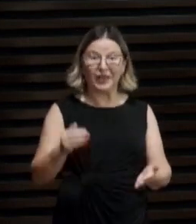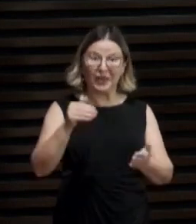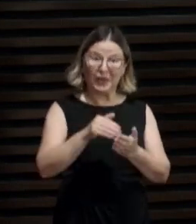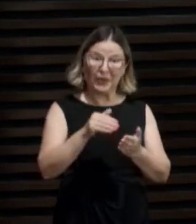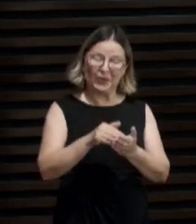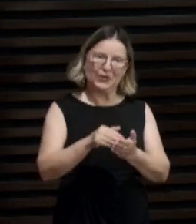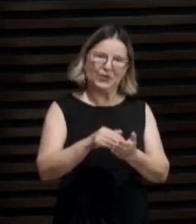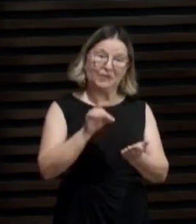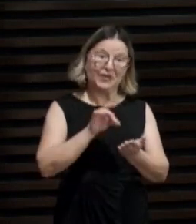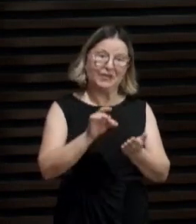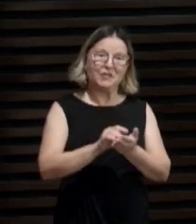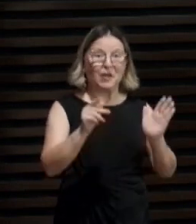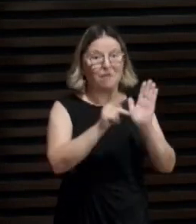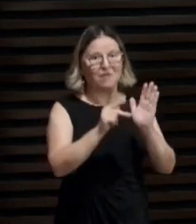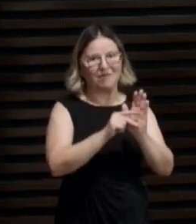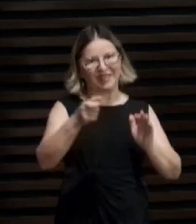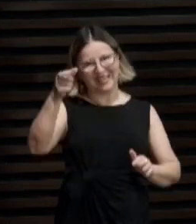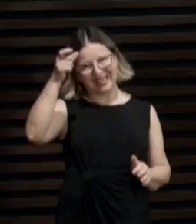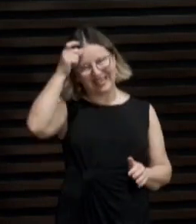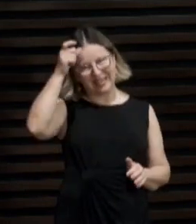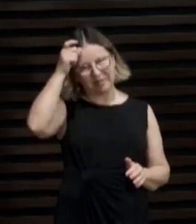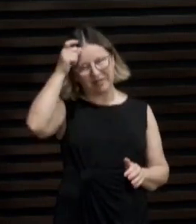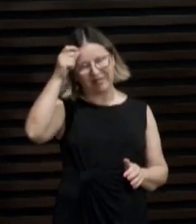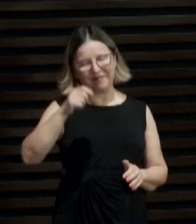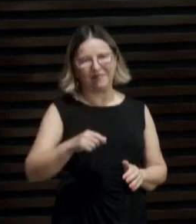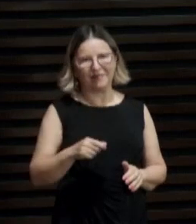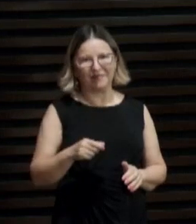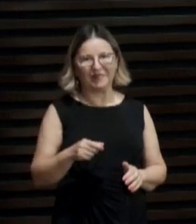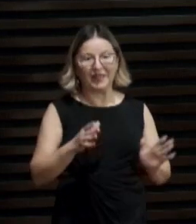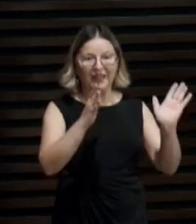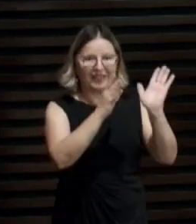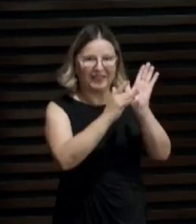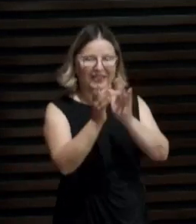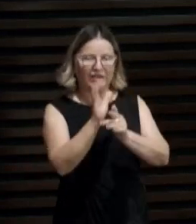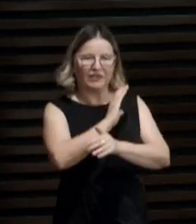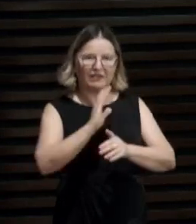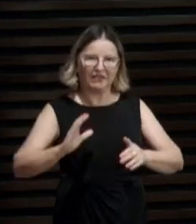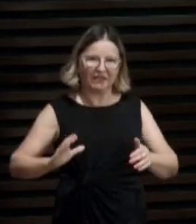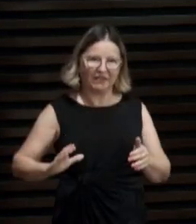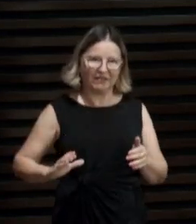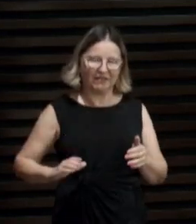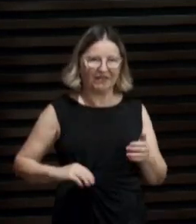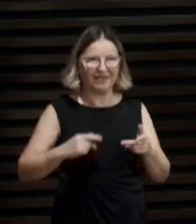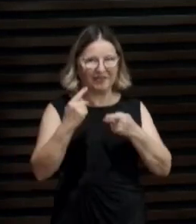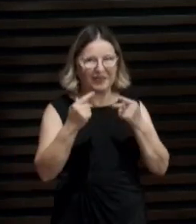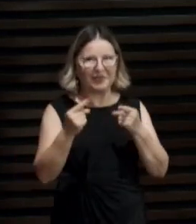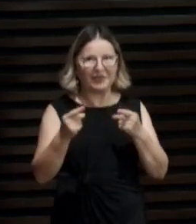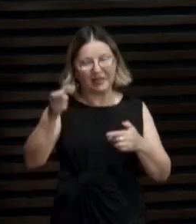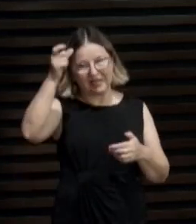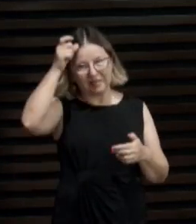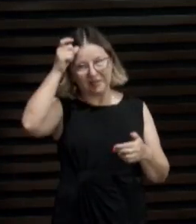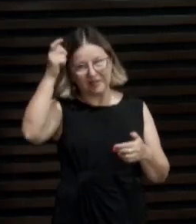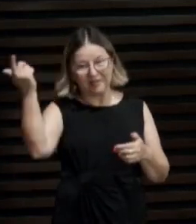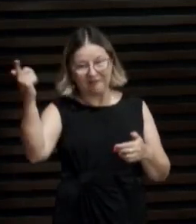próprio diabo. Eles, segundo a parábola de Jesus, ele vem e quer tirar aquelas